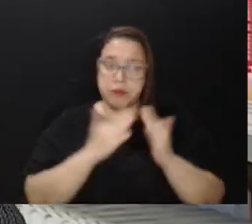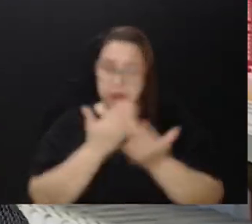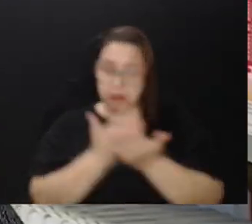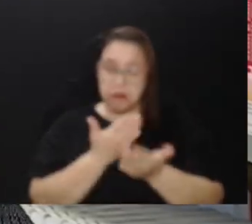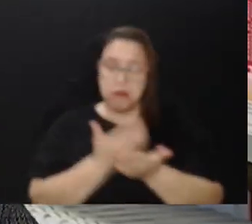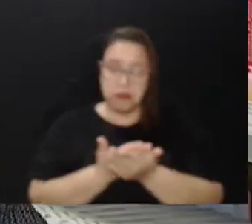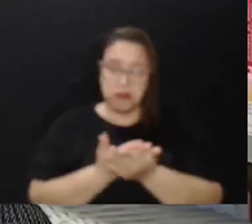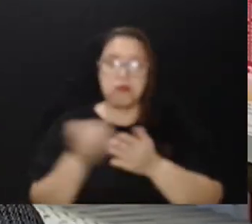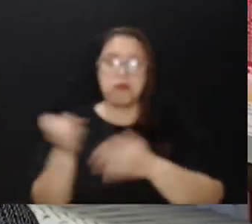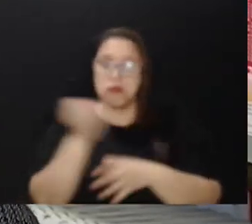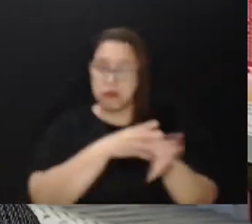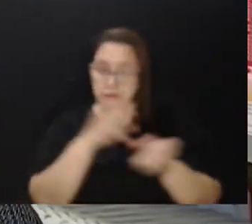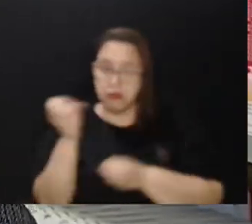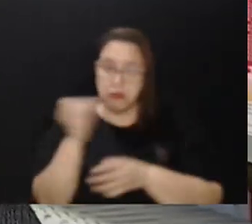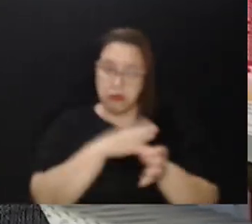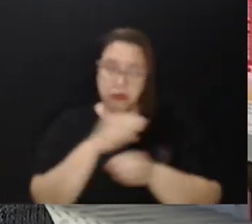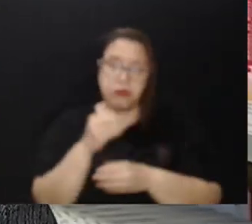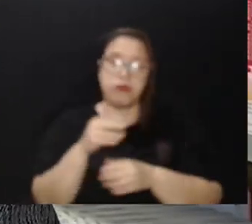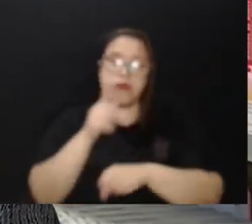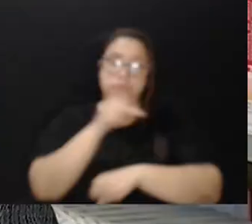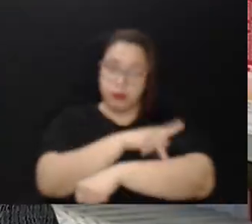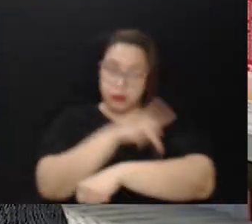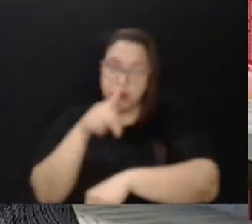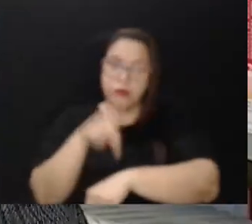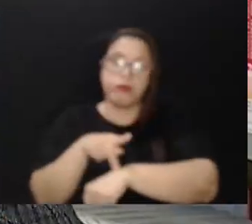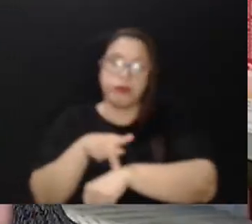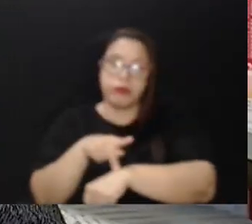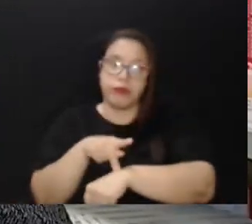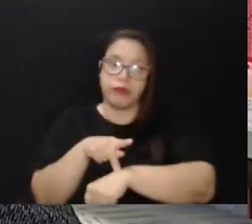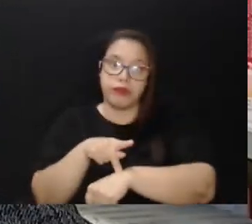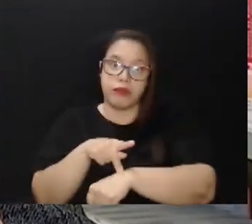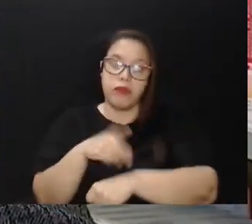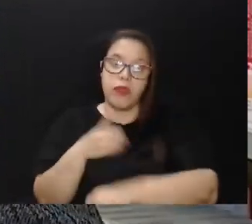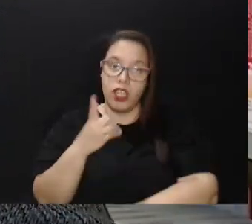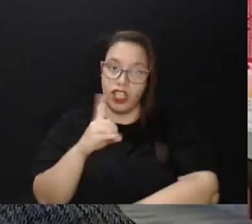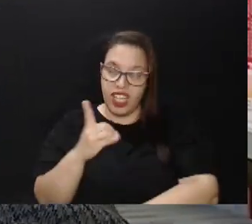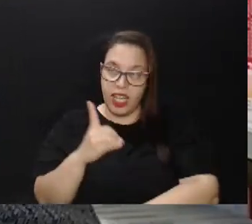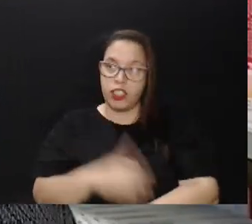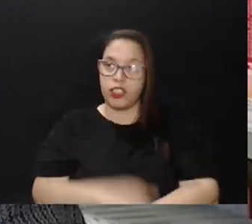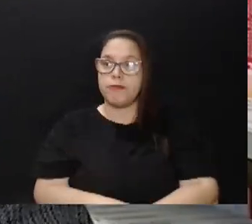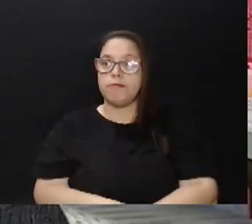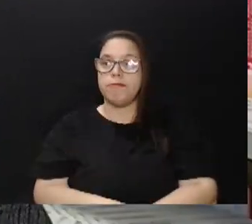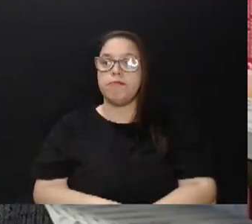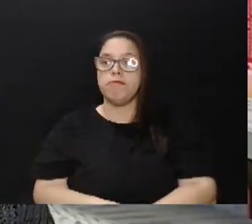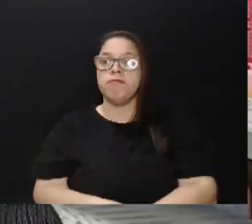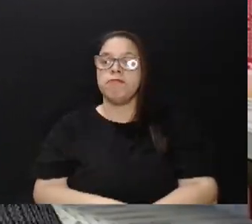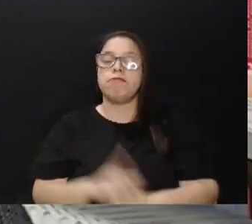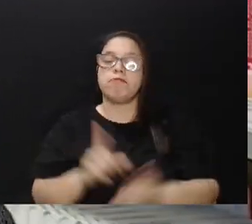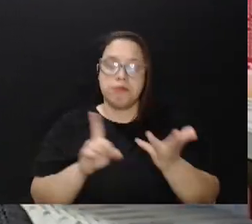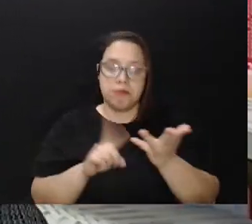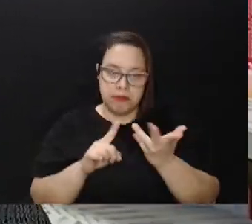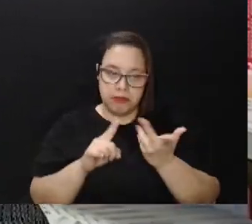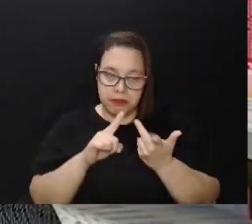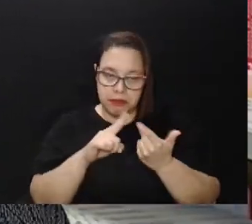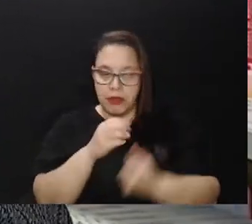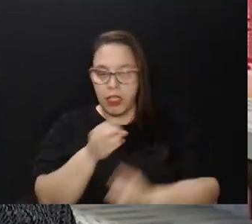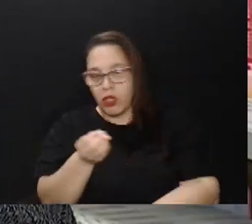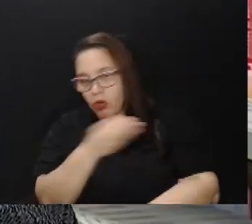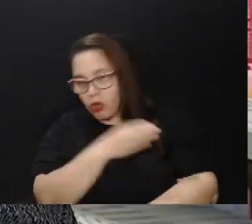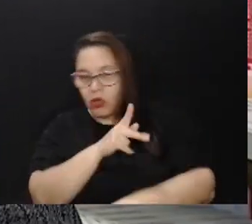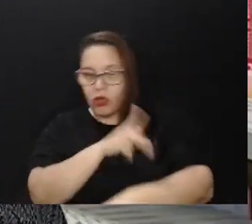questão da pedagogia, da didática, não é? Trazendo elementos novos na pedagogia, no ensino da